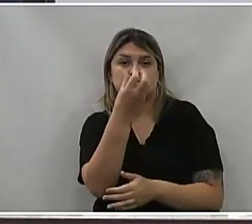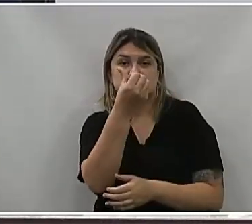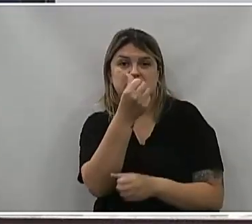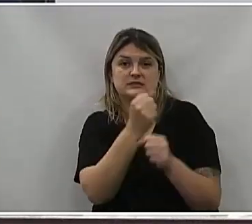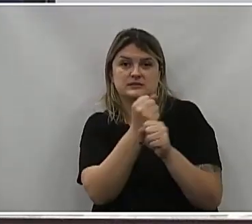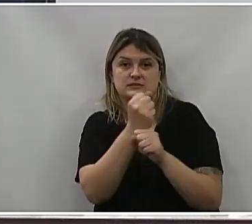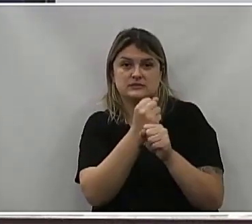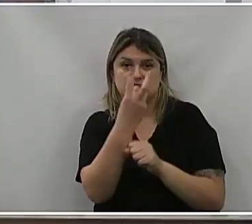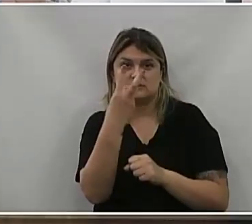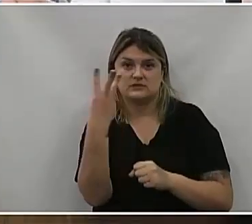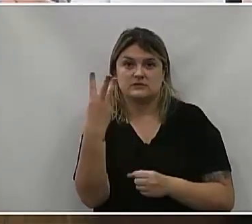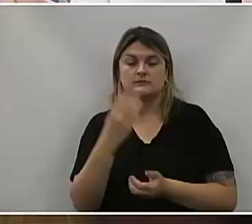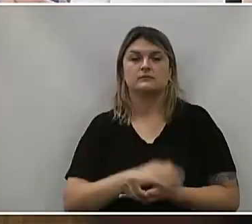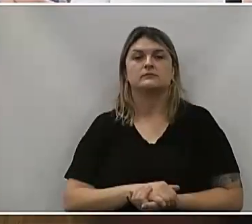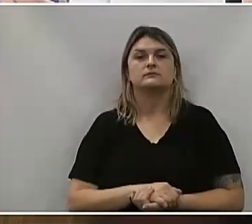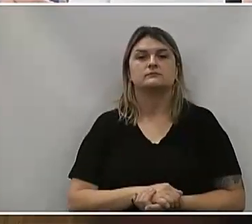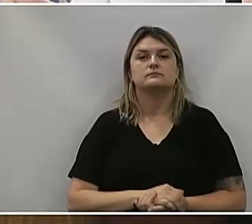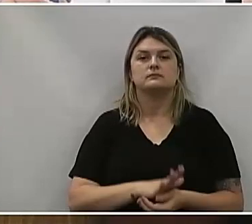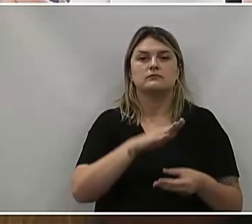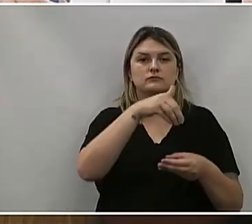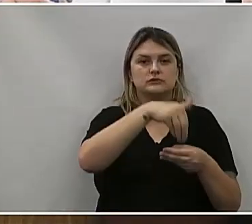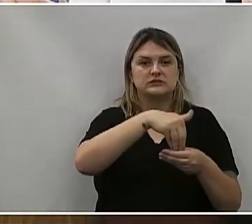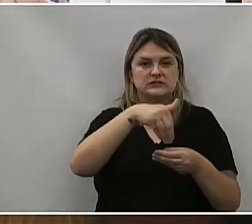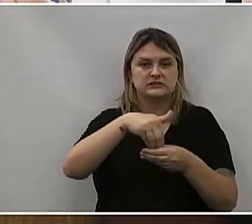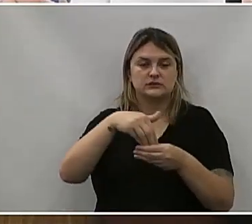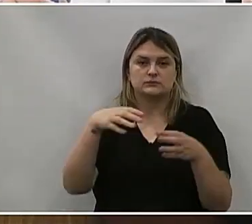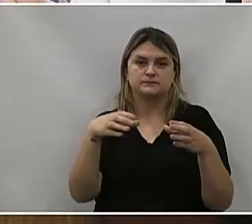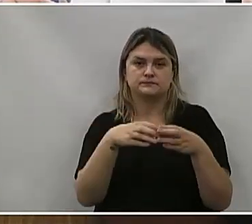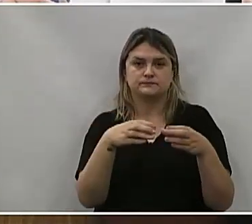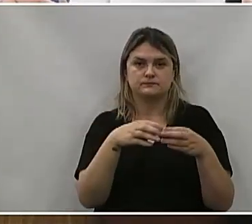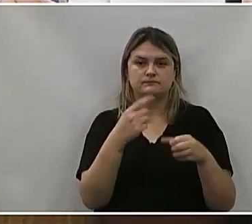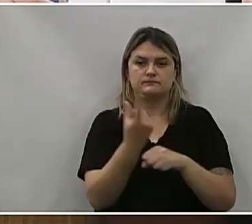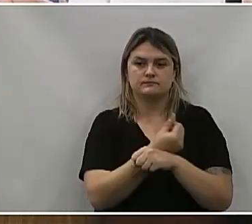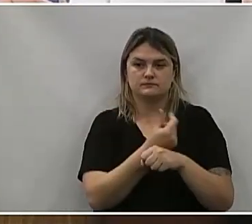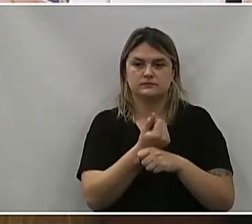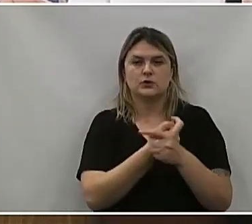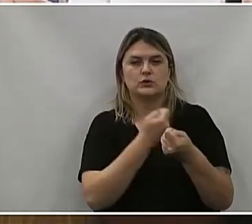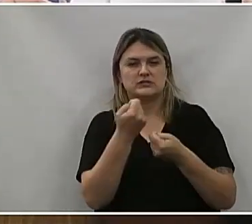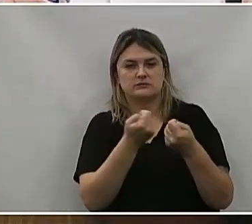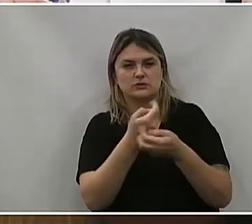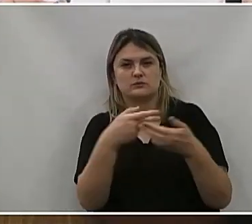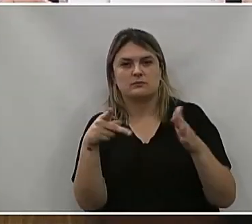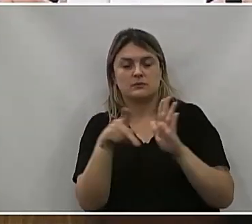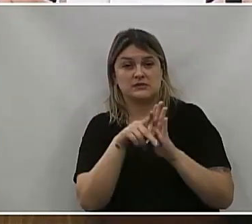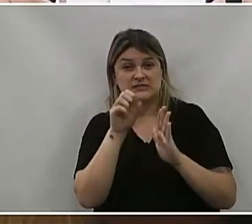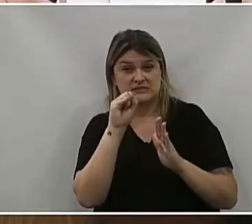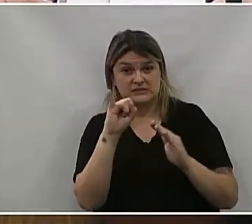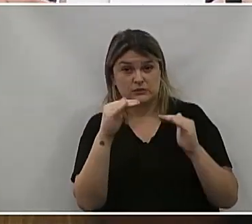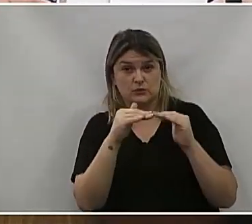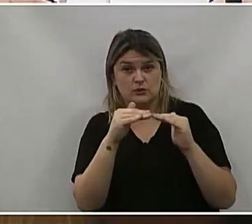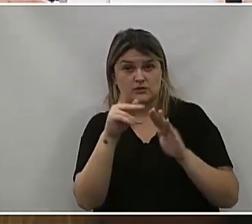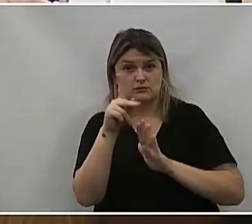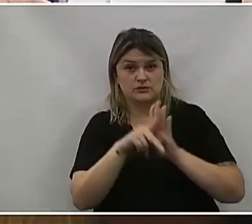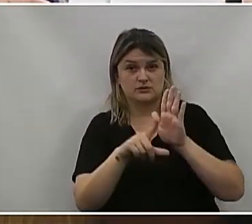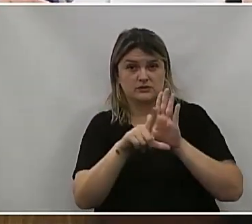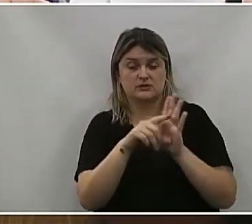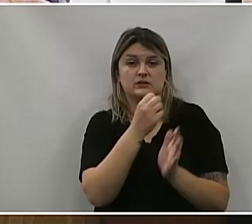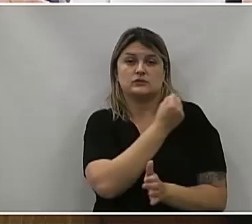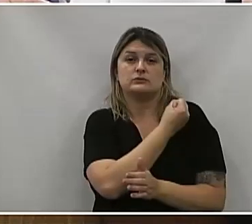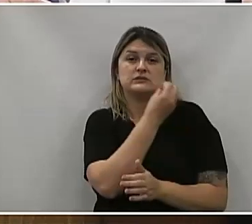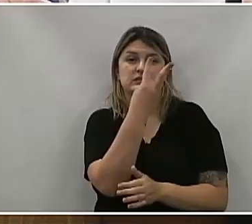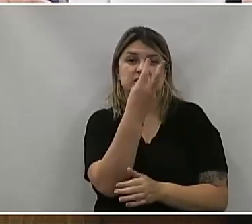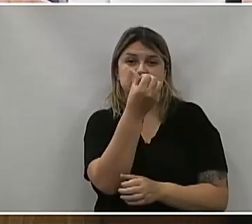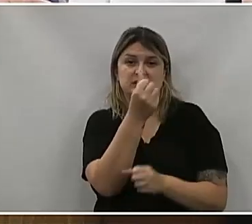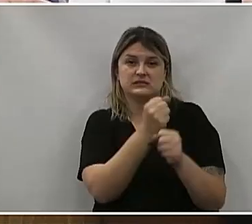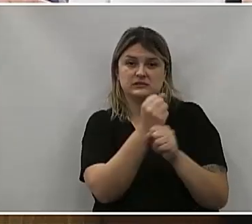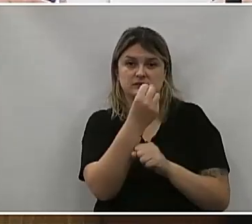36 de 2023. Votação do parecer fundamentado da Comissão de Finanças, Orçamento e Patrimônio, favorável ao projeto de lei ordinária número 36